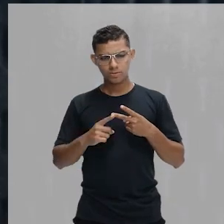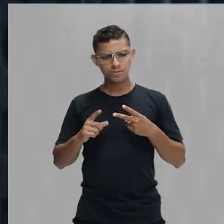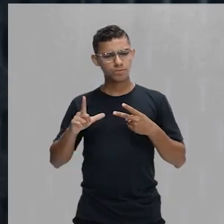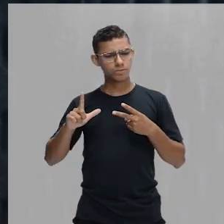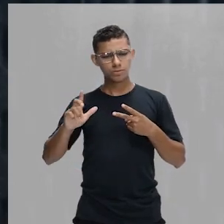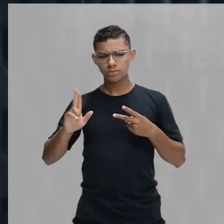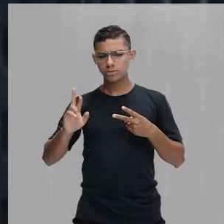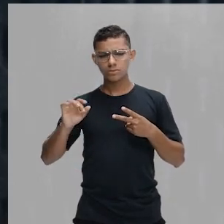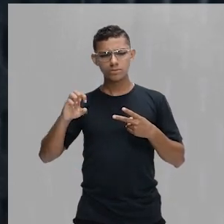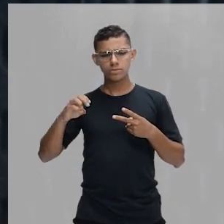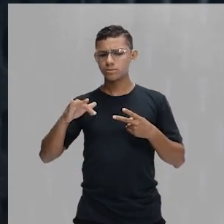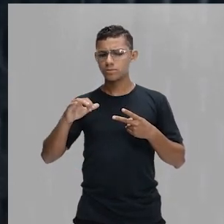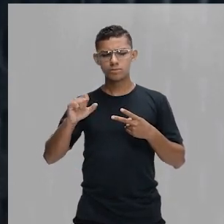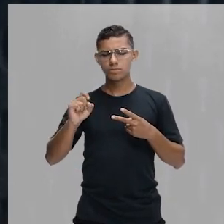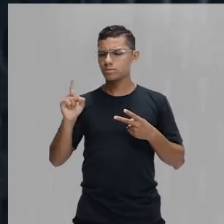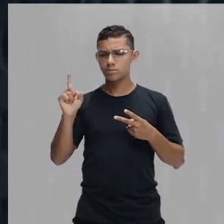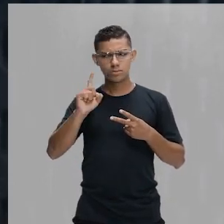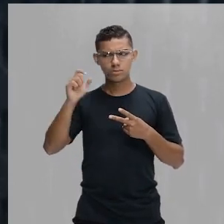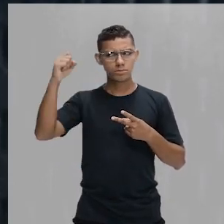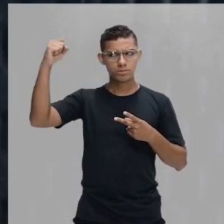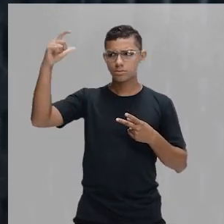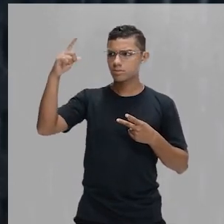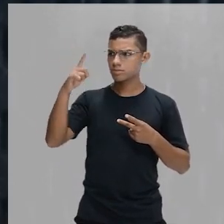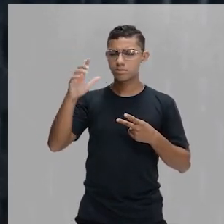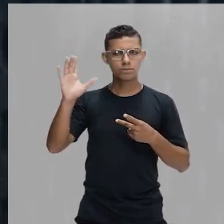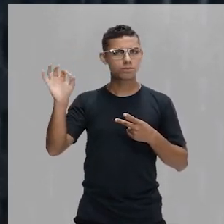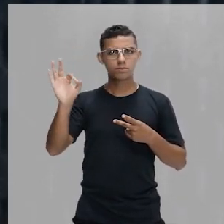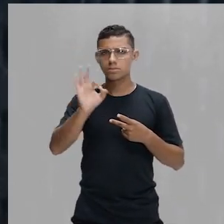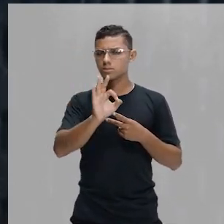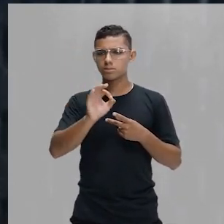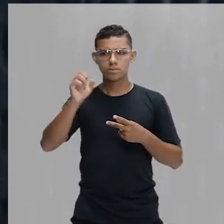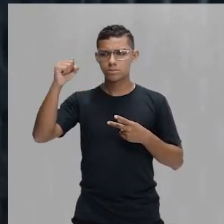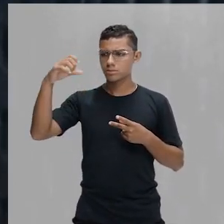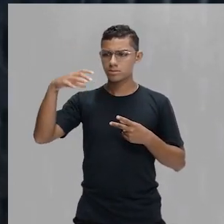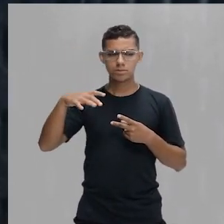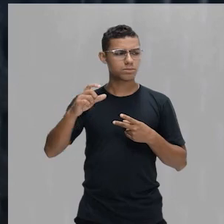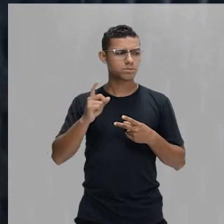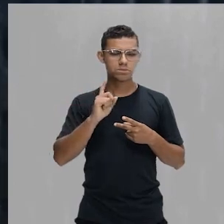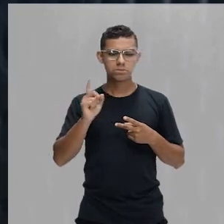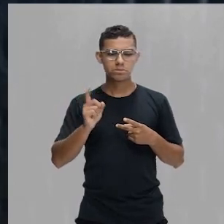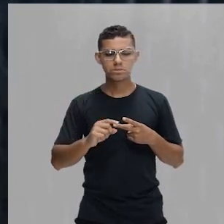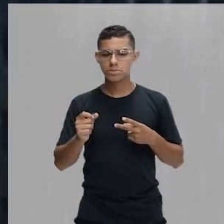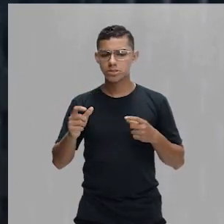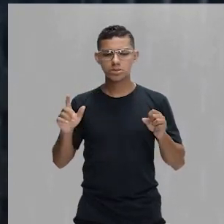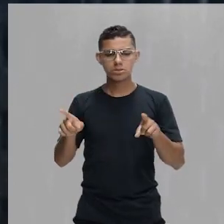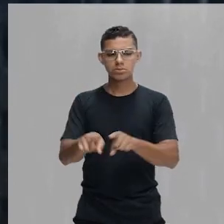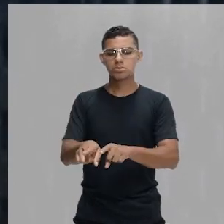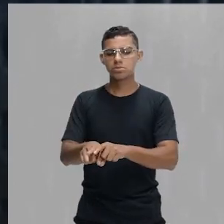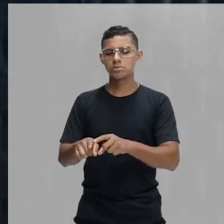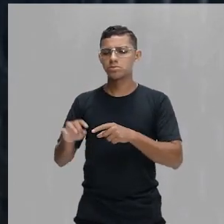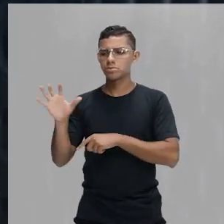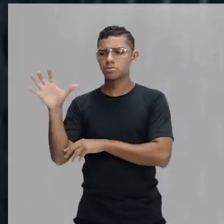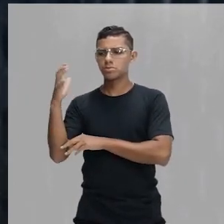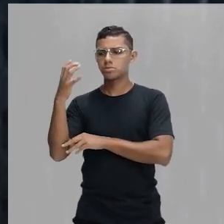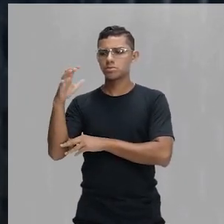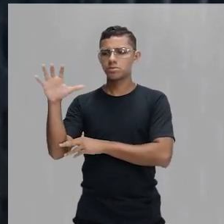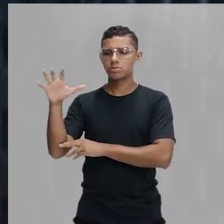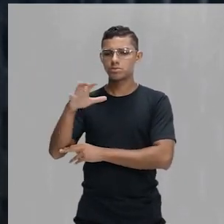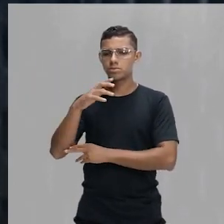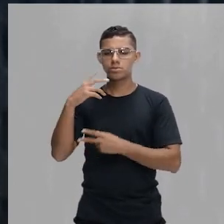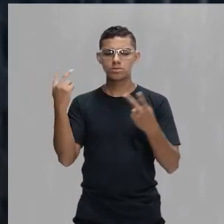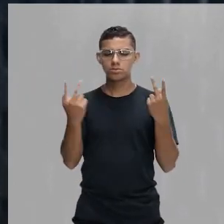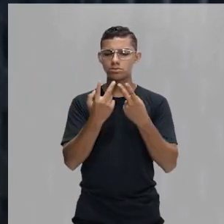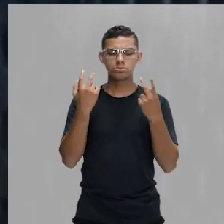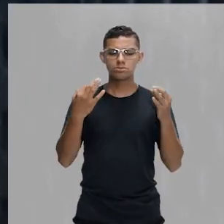lá dentro eu não tenho emissão de luz, certo? E nem os ventos, né? Não existe ventos ali dentro que